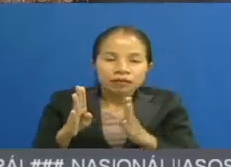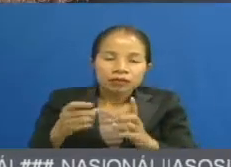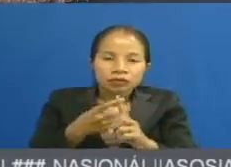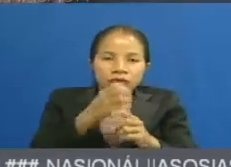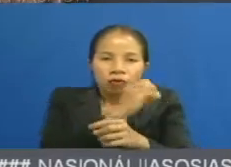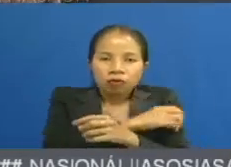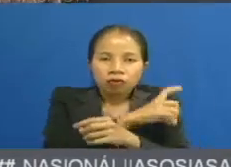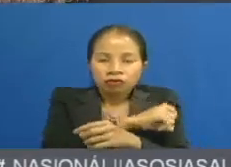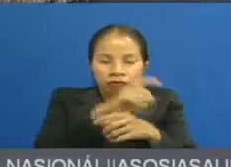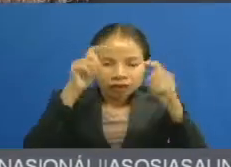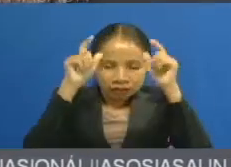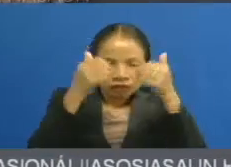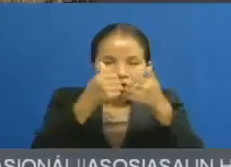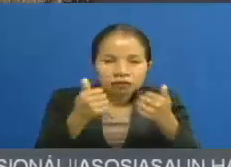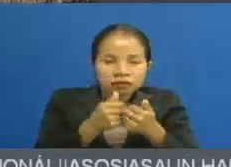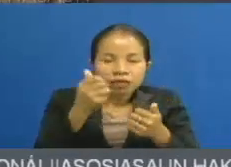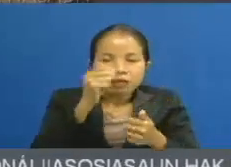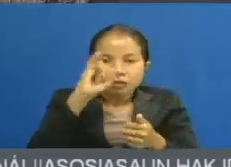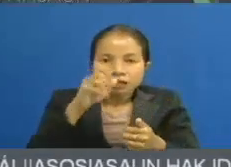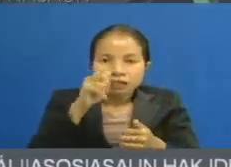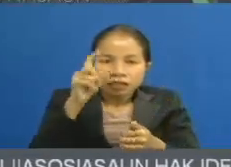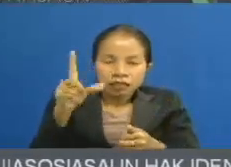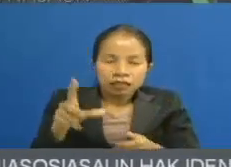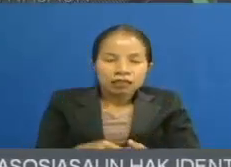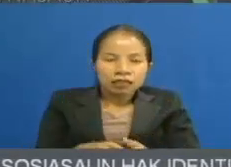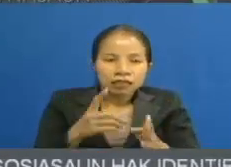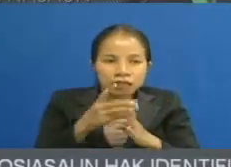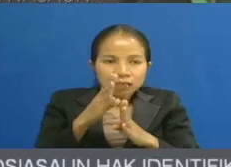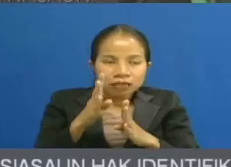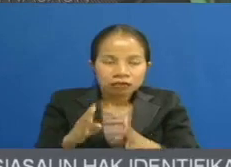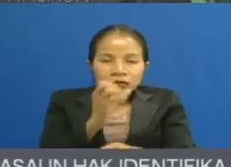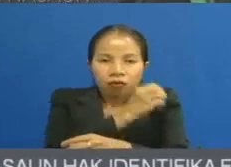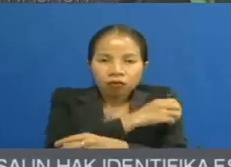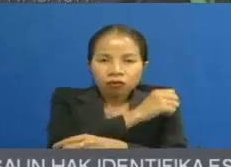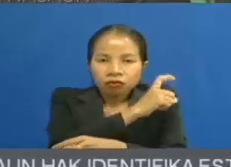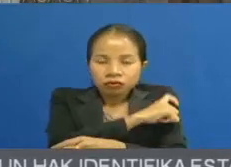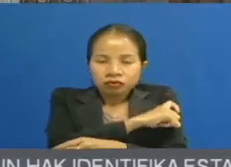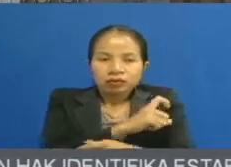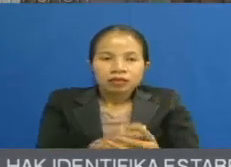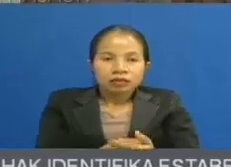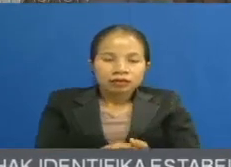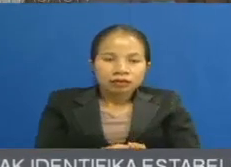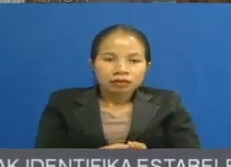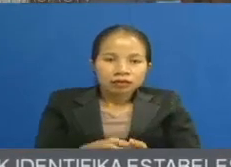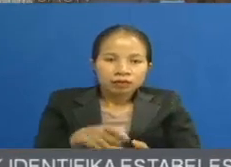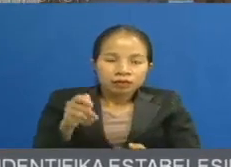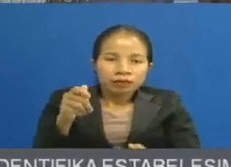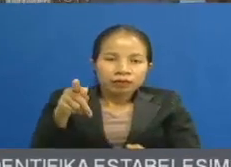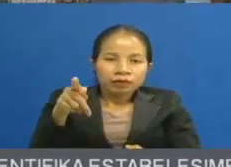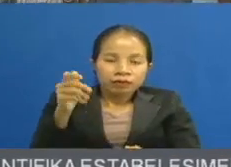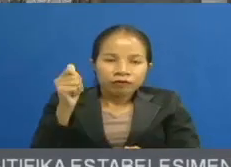Timor-Leste na Associação Jornalista Timor-Leste. Diretor Executivo Oxfam Timor-Leste, Paus Tubero Ximenez